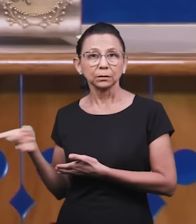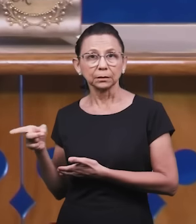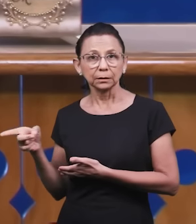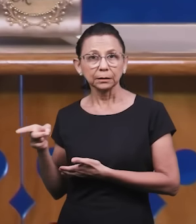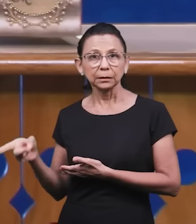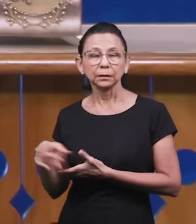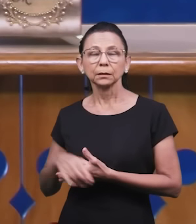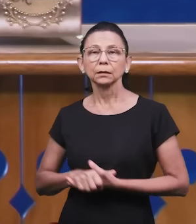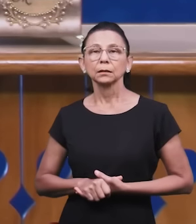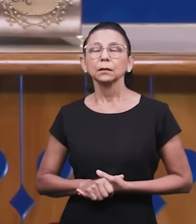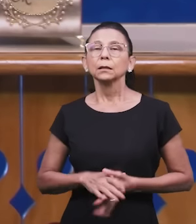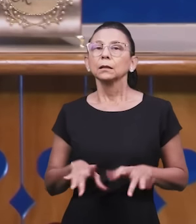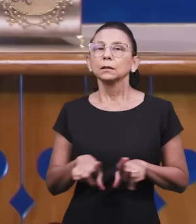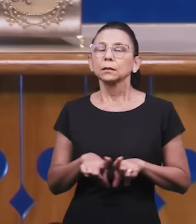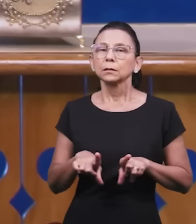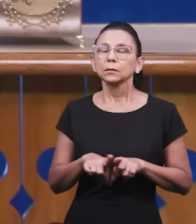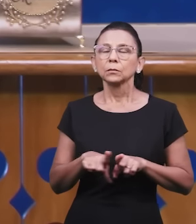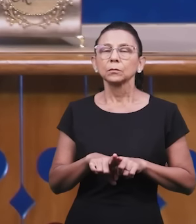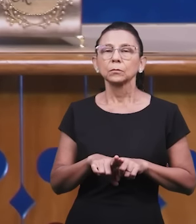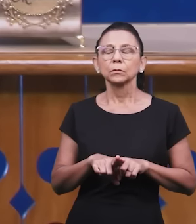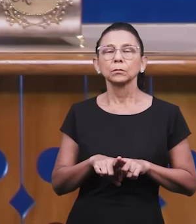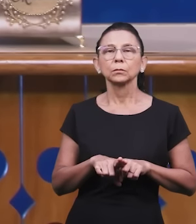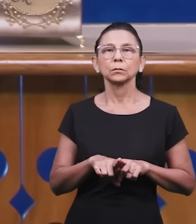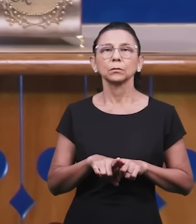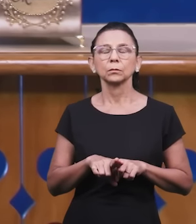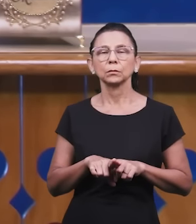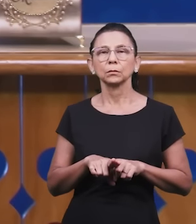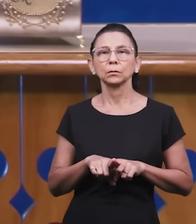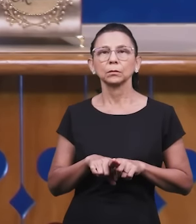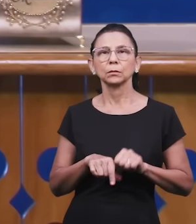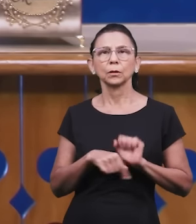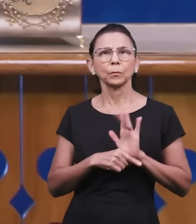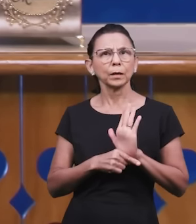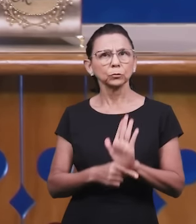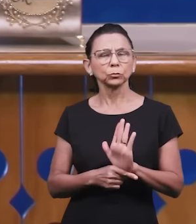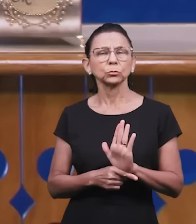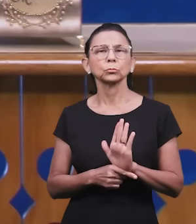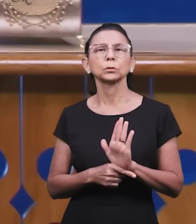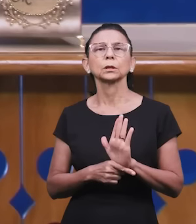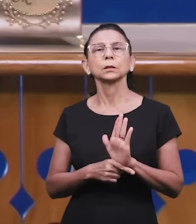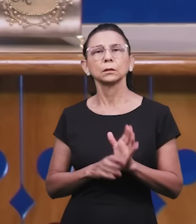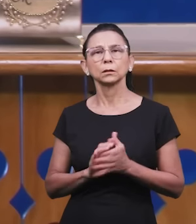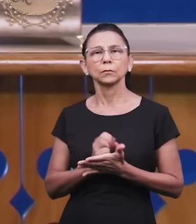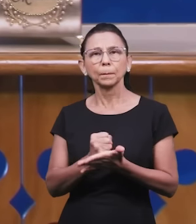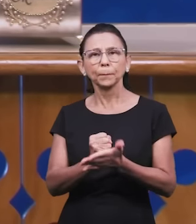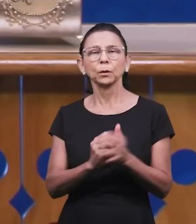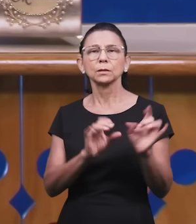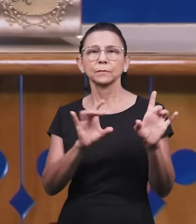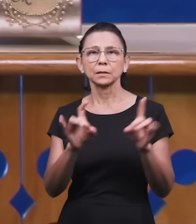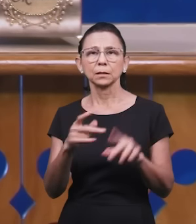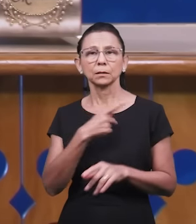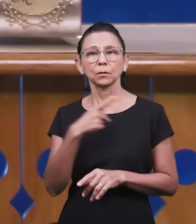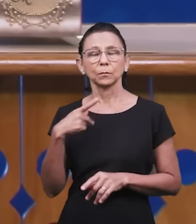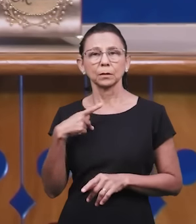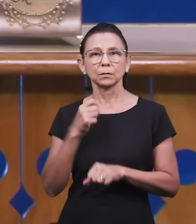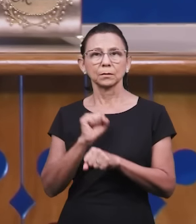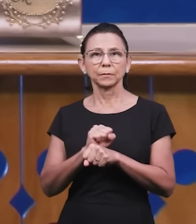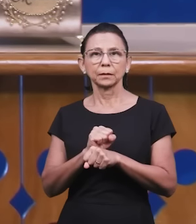707 3076, que também, você ligando, você terá um atendimento especial por um